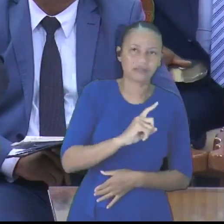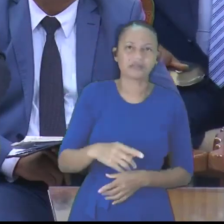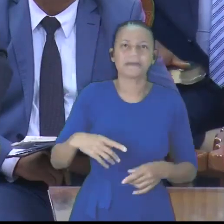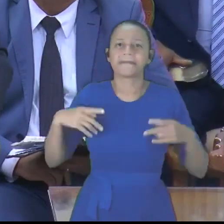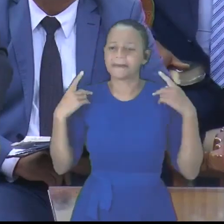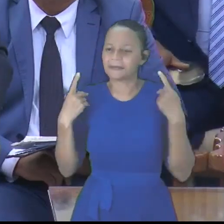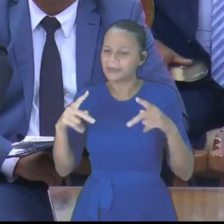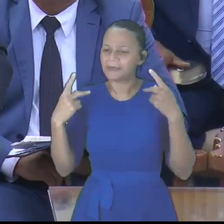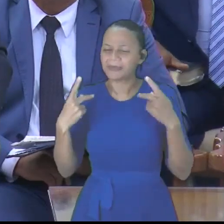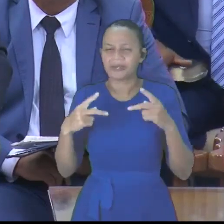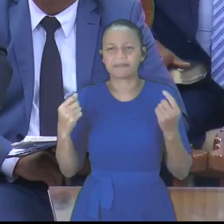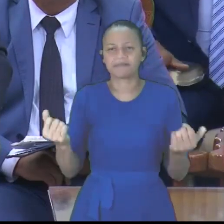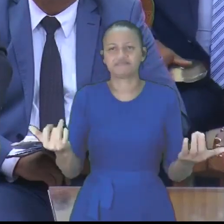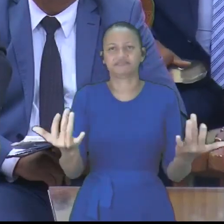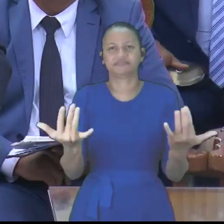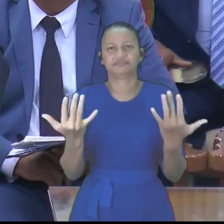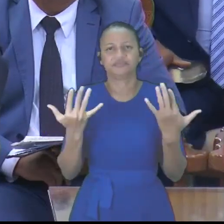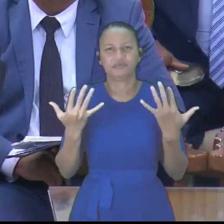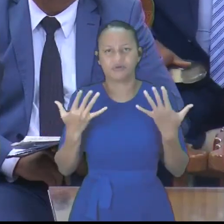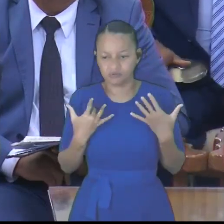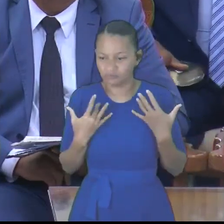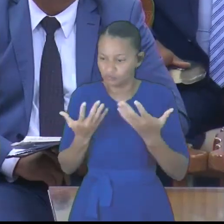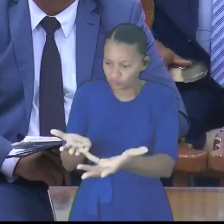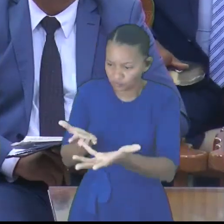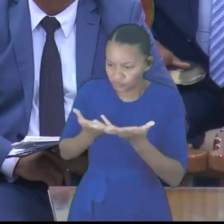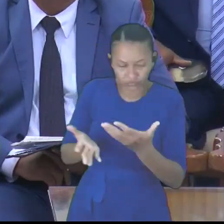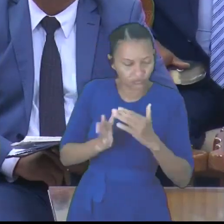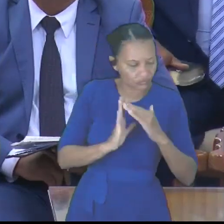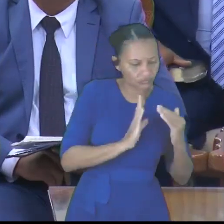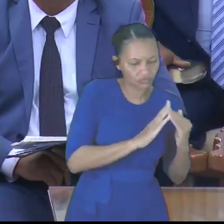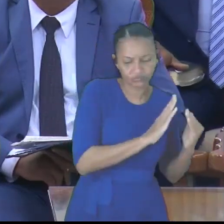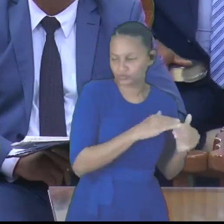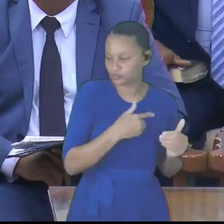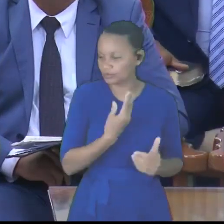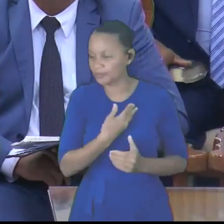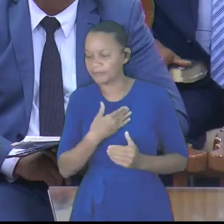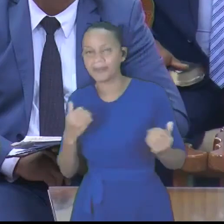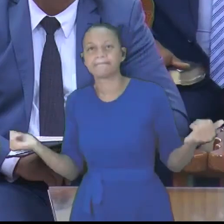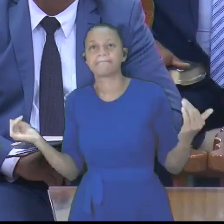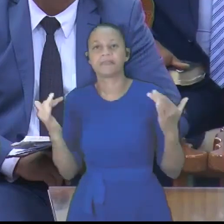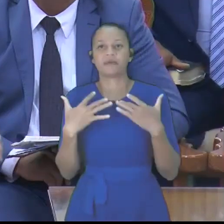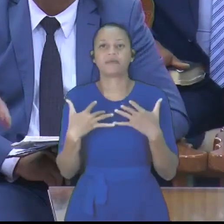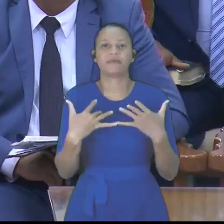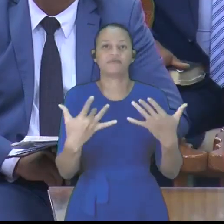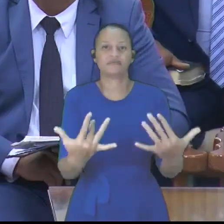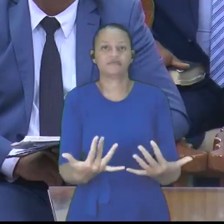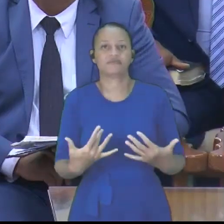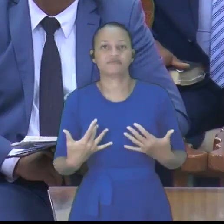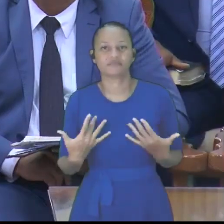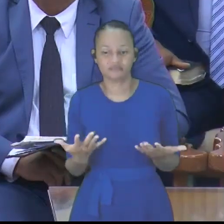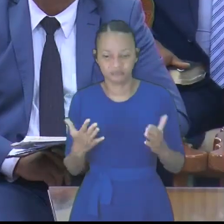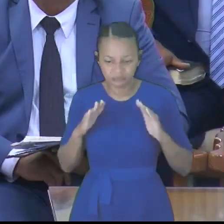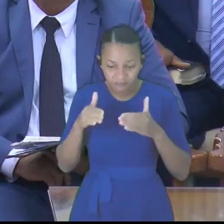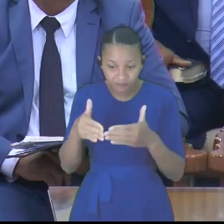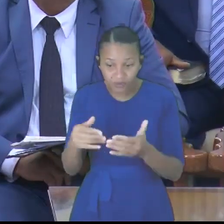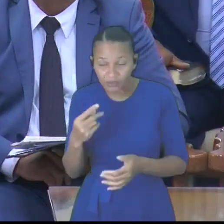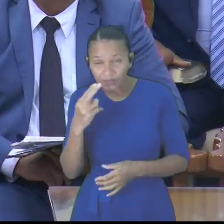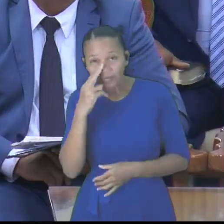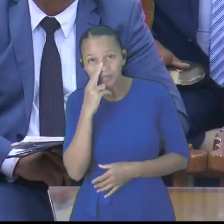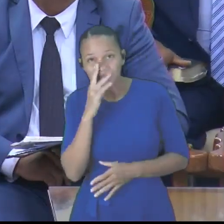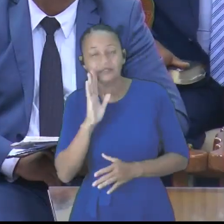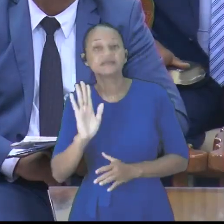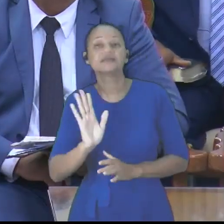crentes. Os crentes convidavam os vizinhos, convidavam os amigos, e a mensagem da noite não era mensagem para crente,